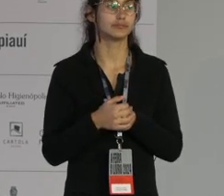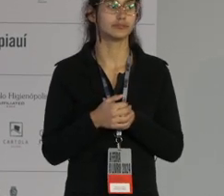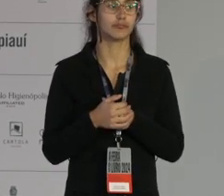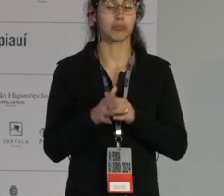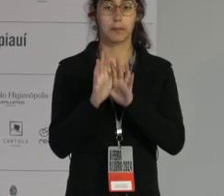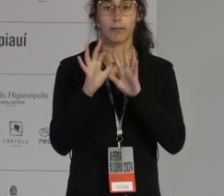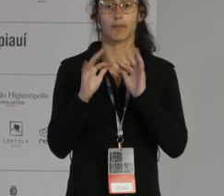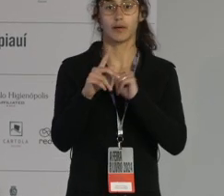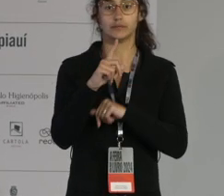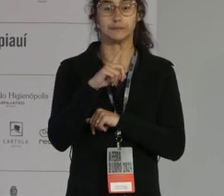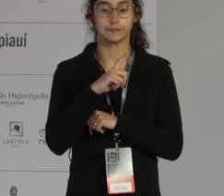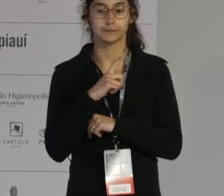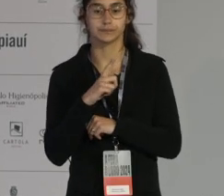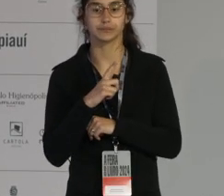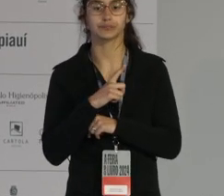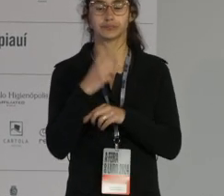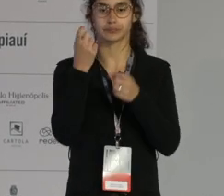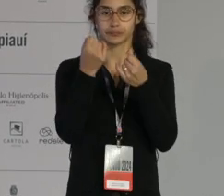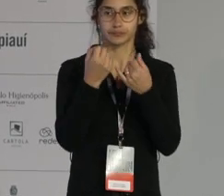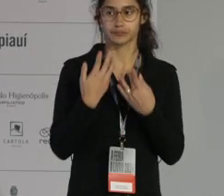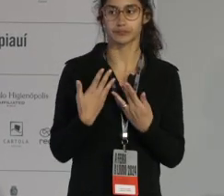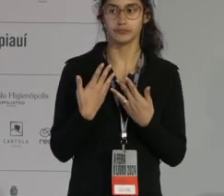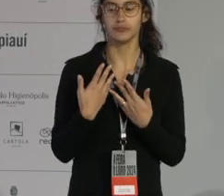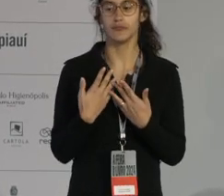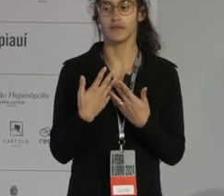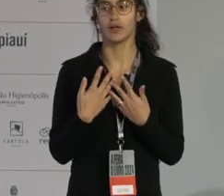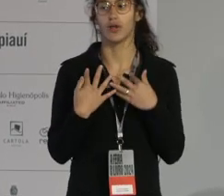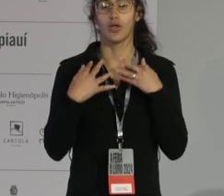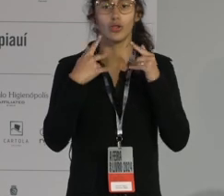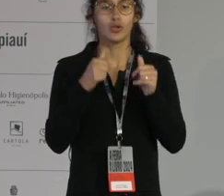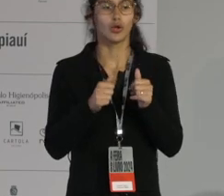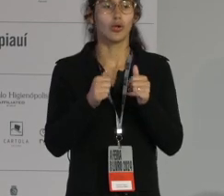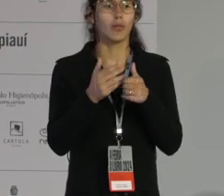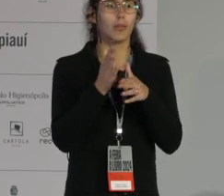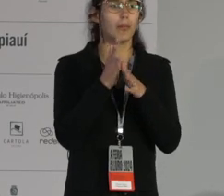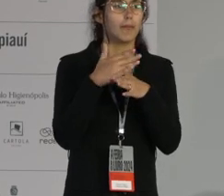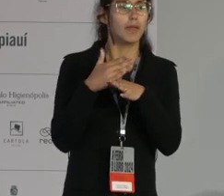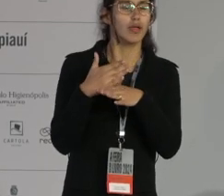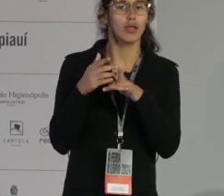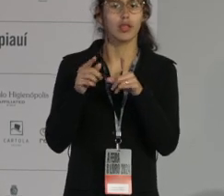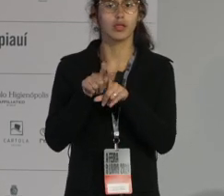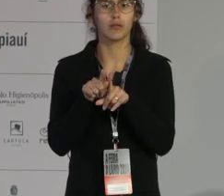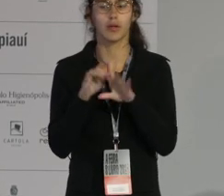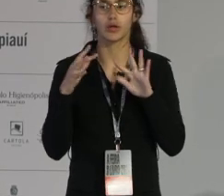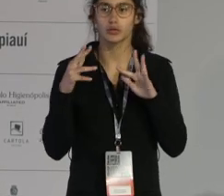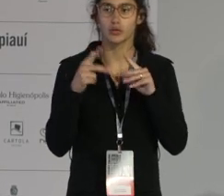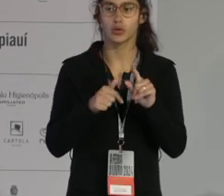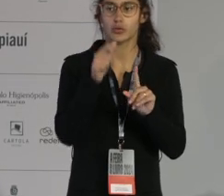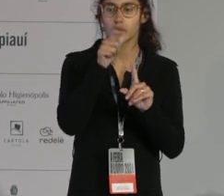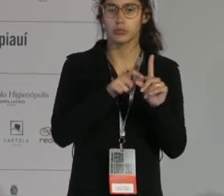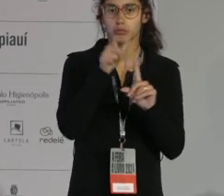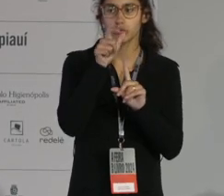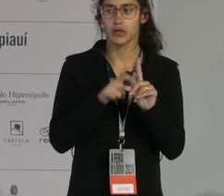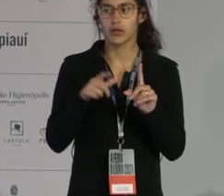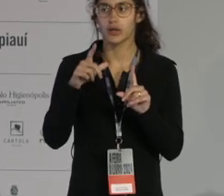Mas todos têm essa que você estava falando, assim, que estão todos meio perdidos, e eu também. Né? Todos os personagens